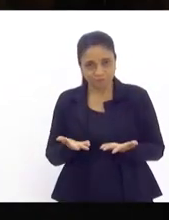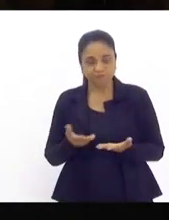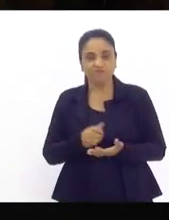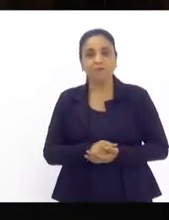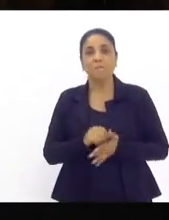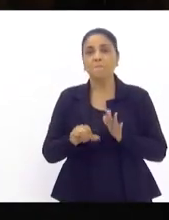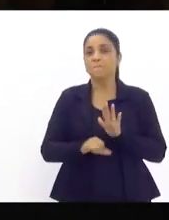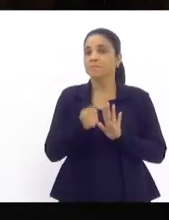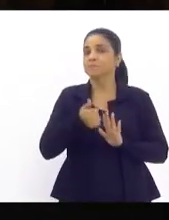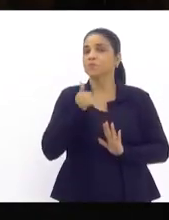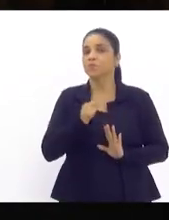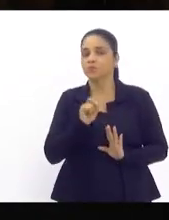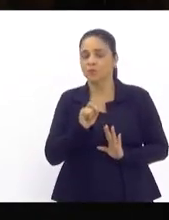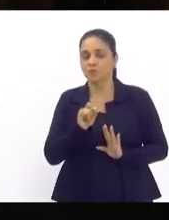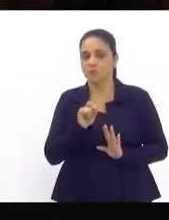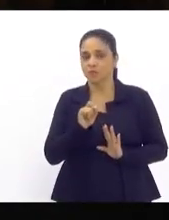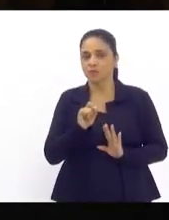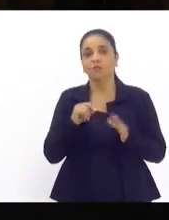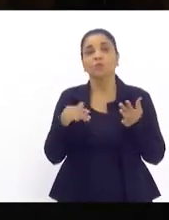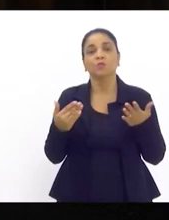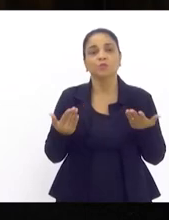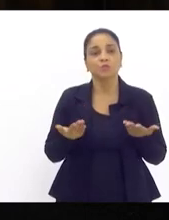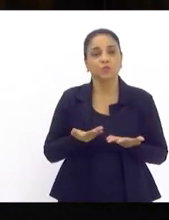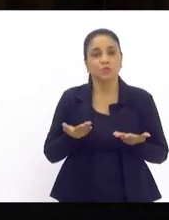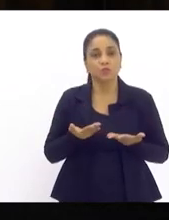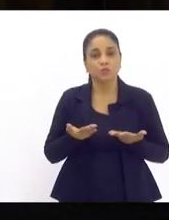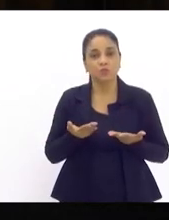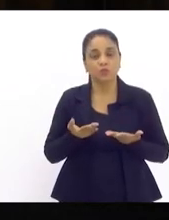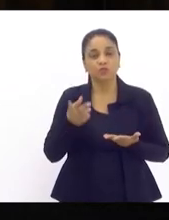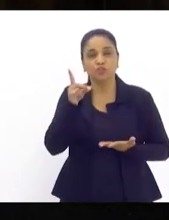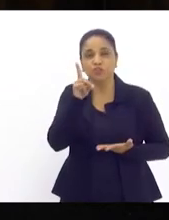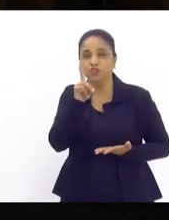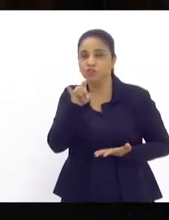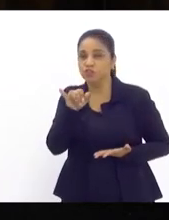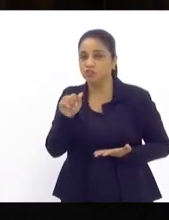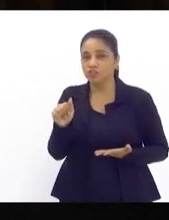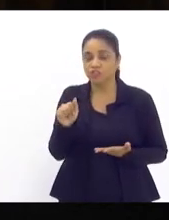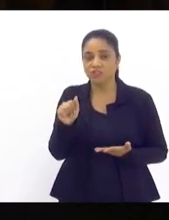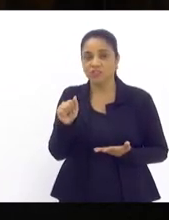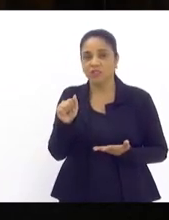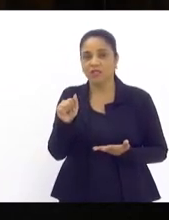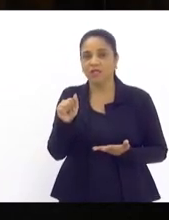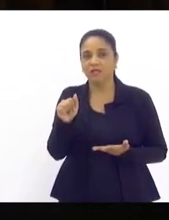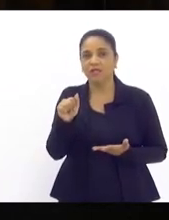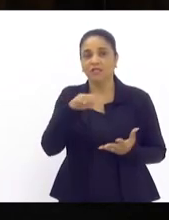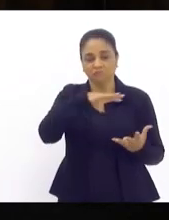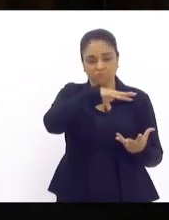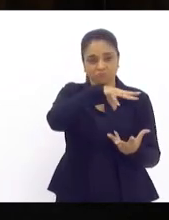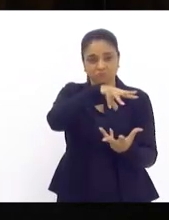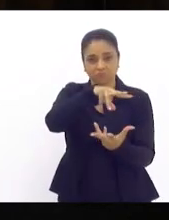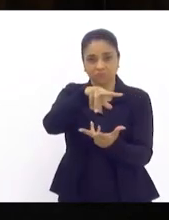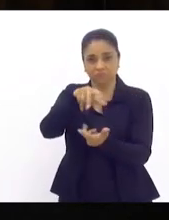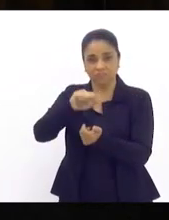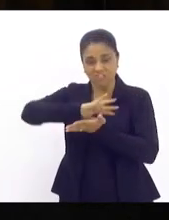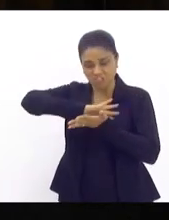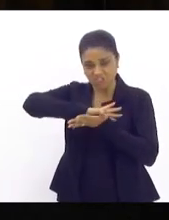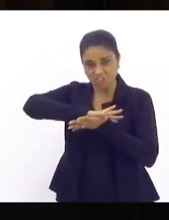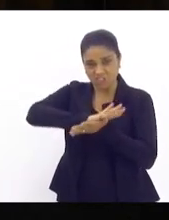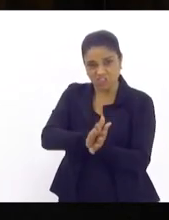primeiro, hoje é o Dia Internacional pela Eliminação da Discriminação